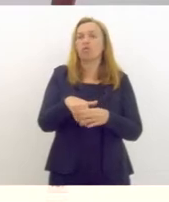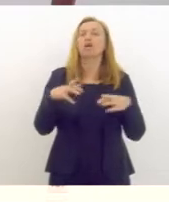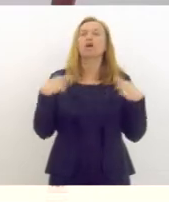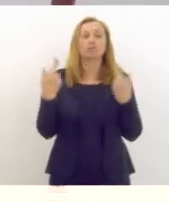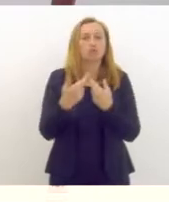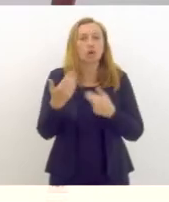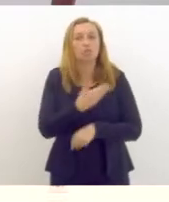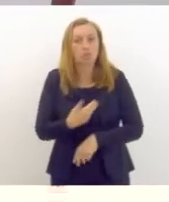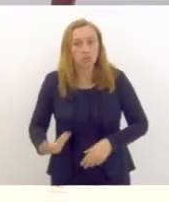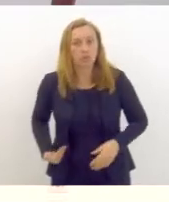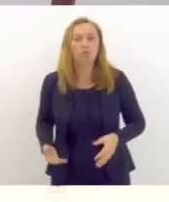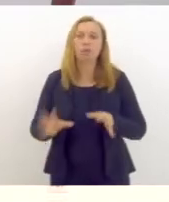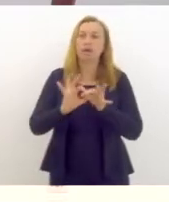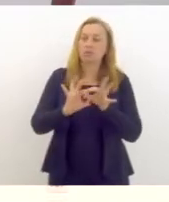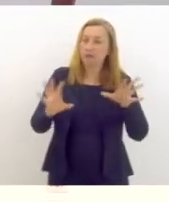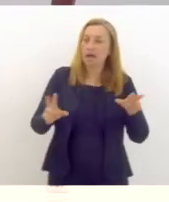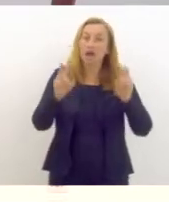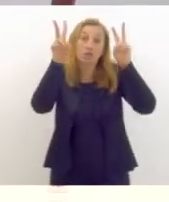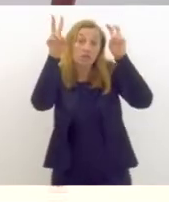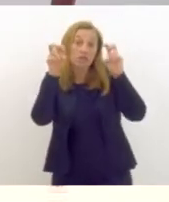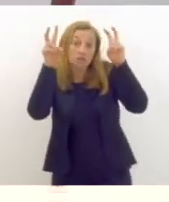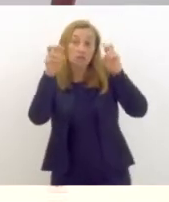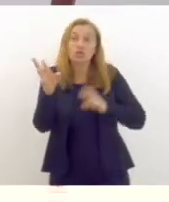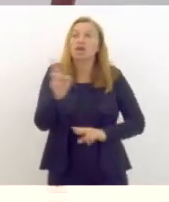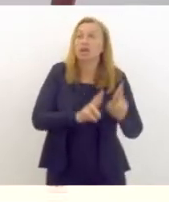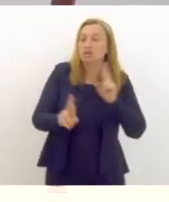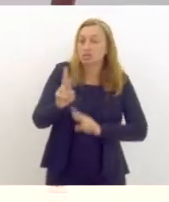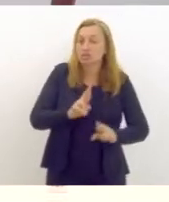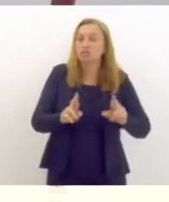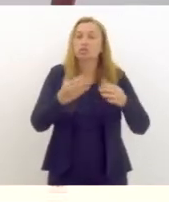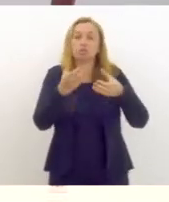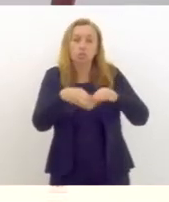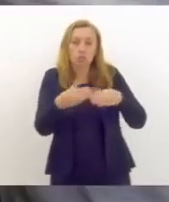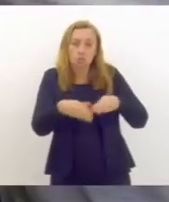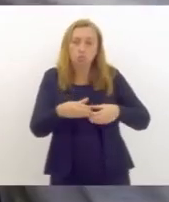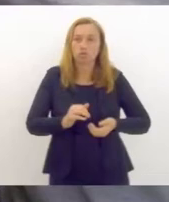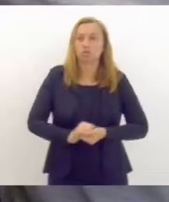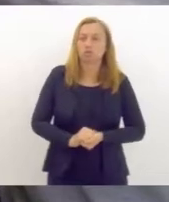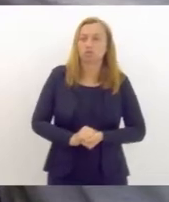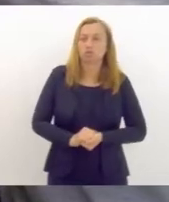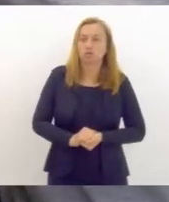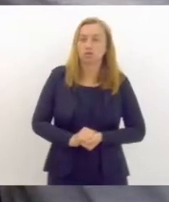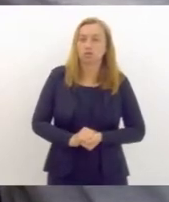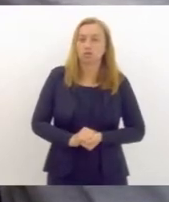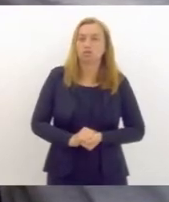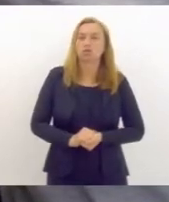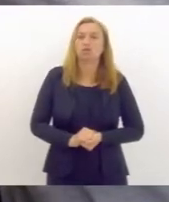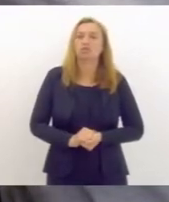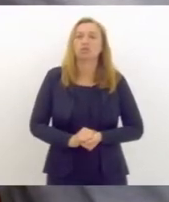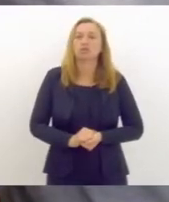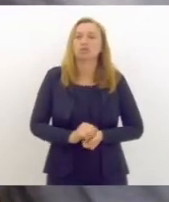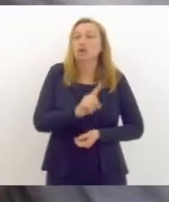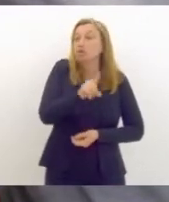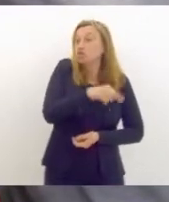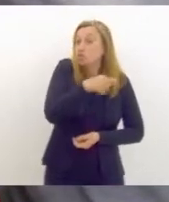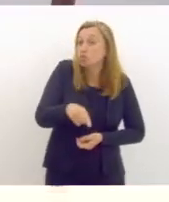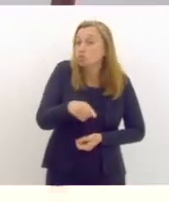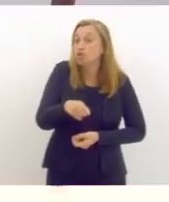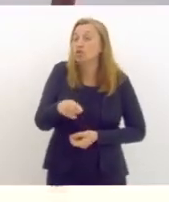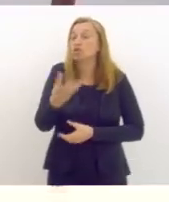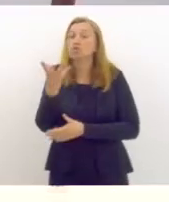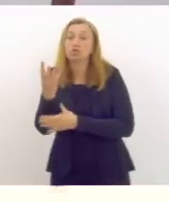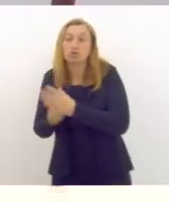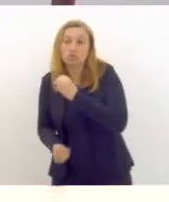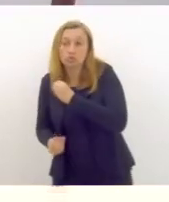audiência pública para deliberar os assuntos relacionados aos concursos é o quadro de pessoal aos excluídos aos